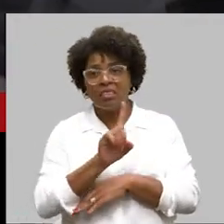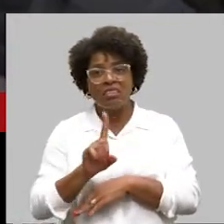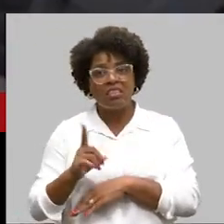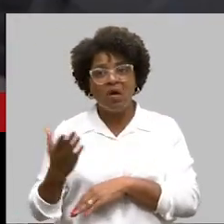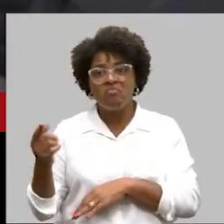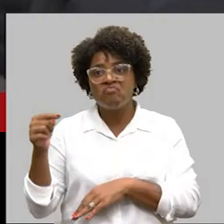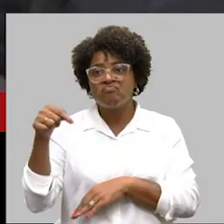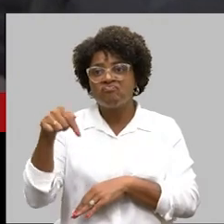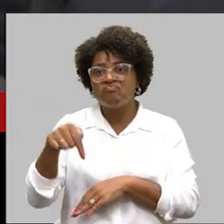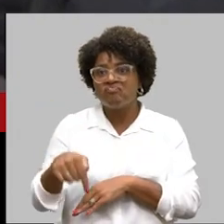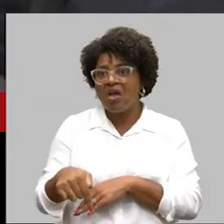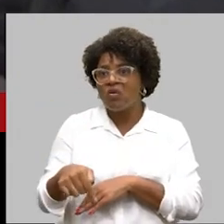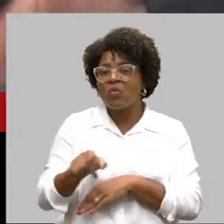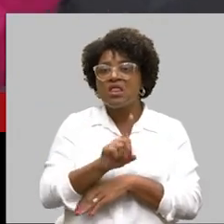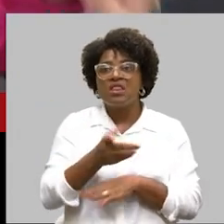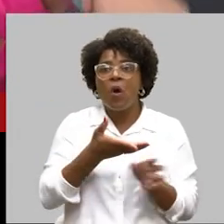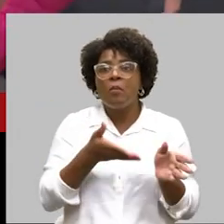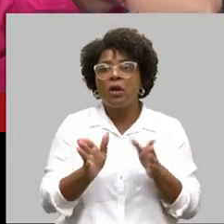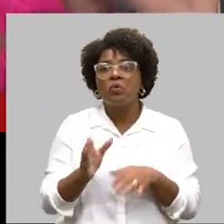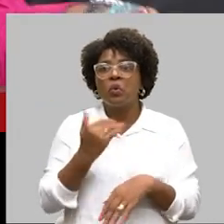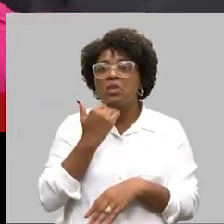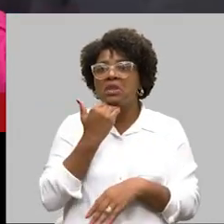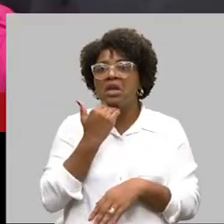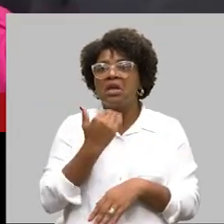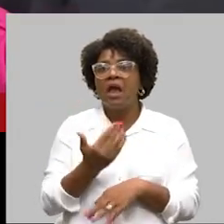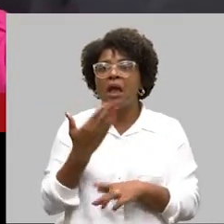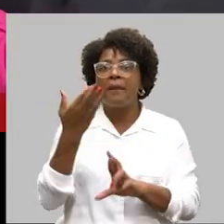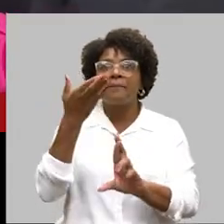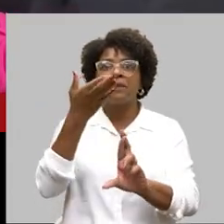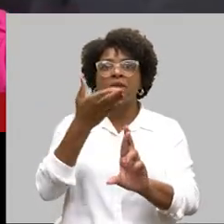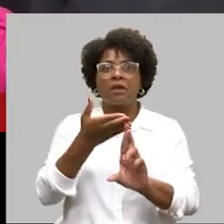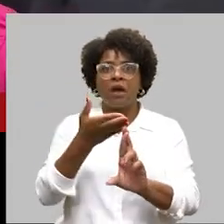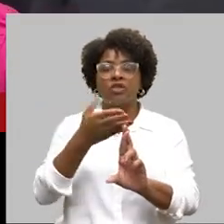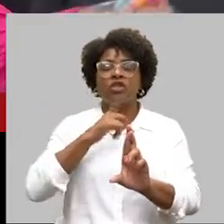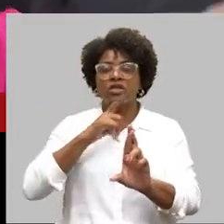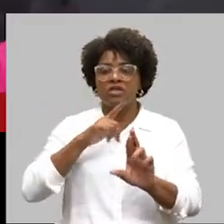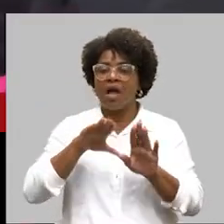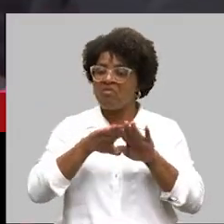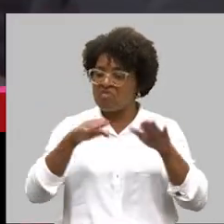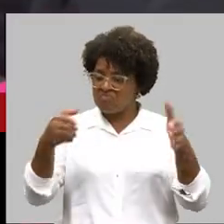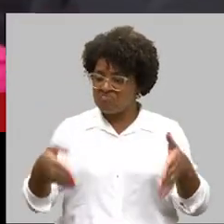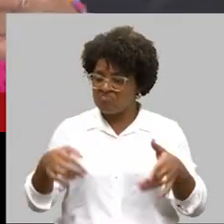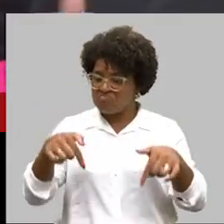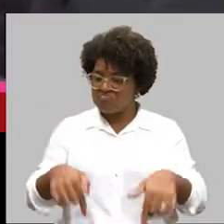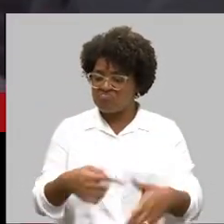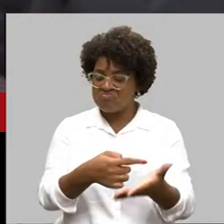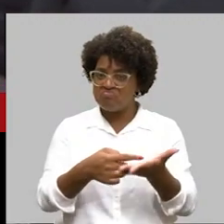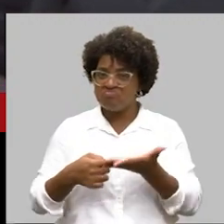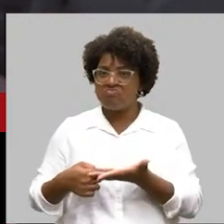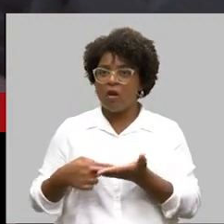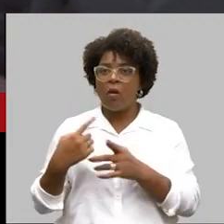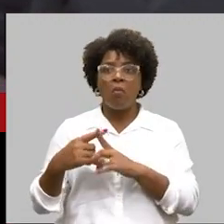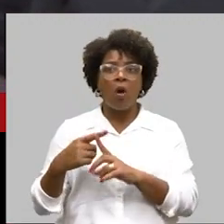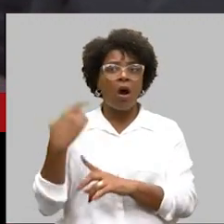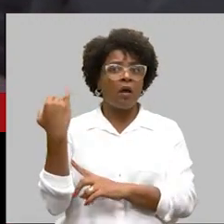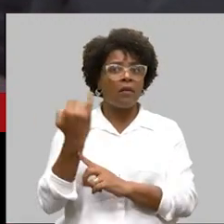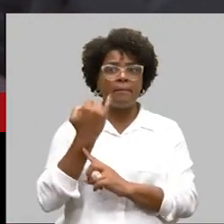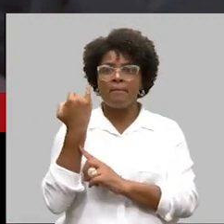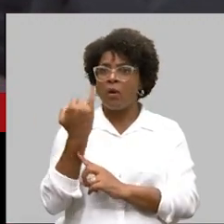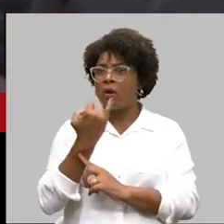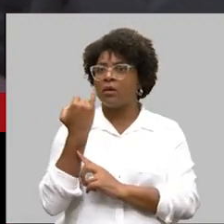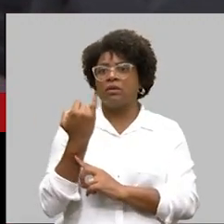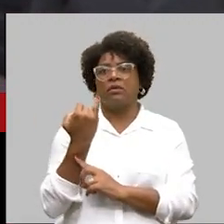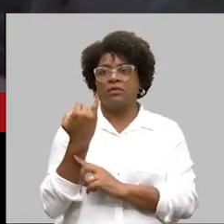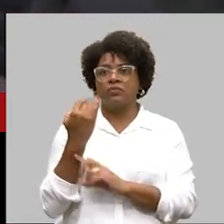não designou ninguém que pudesse representar tava convidado inclusive para essa mesa de abertura dada a importância e a relevância do assunto e da